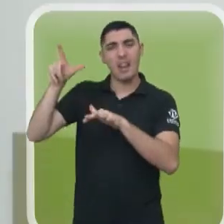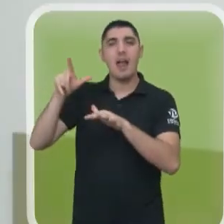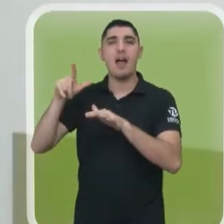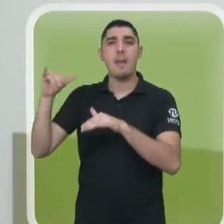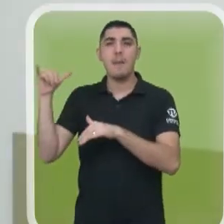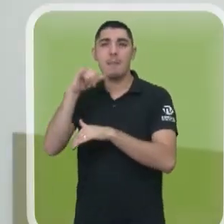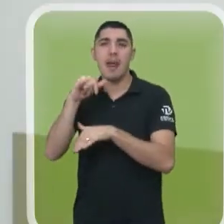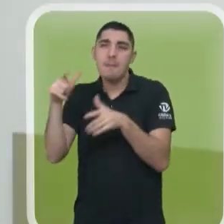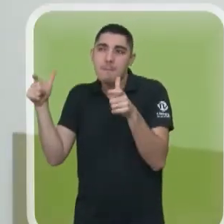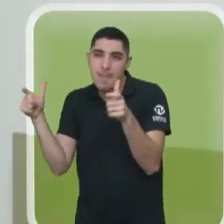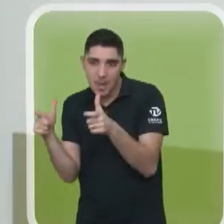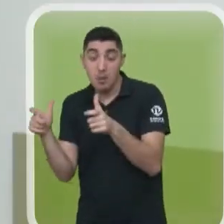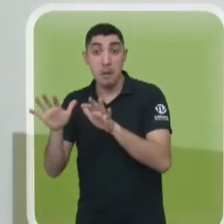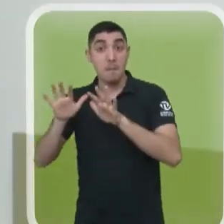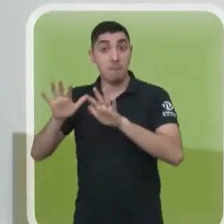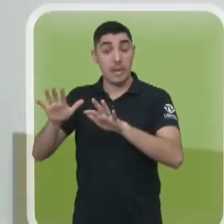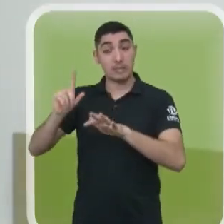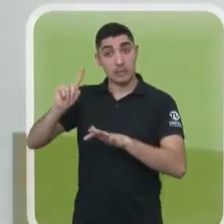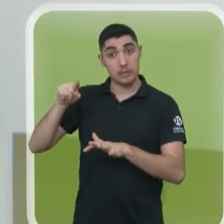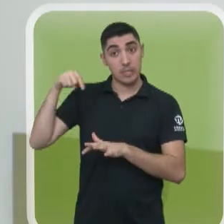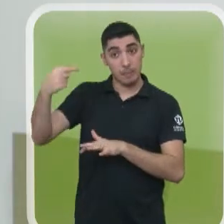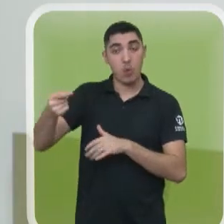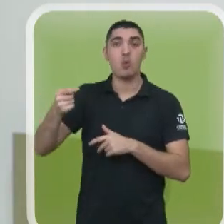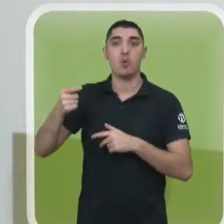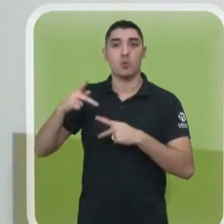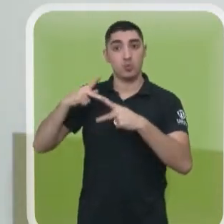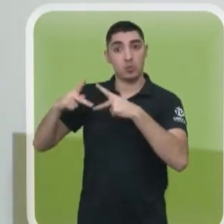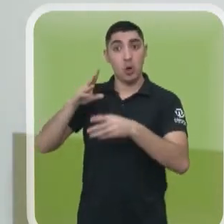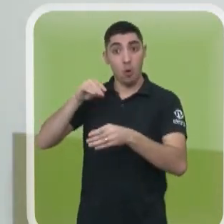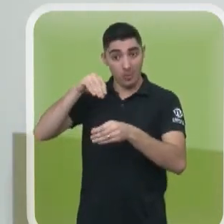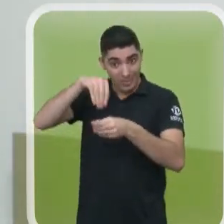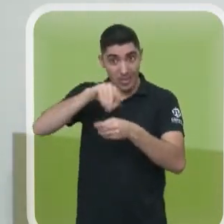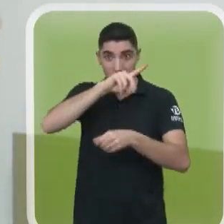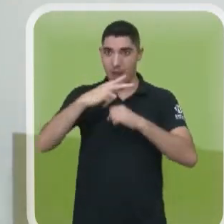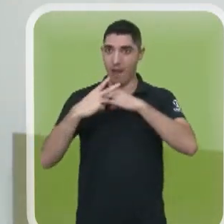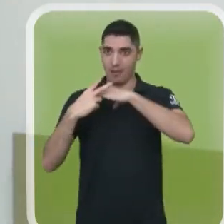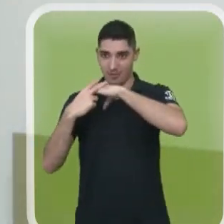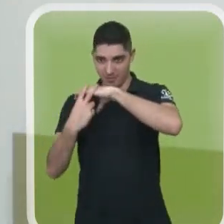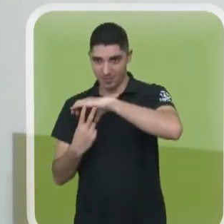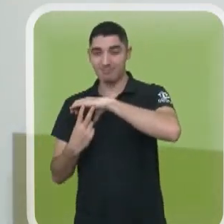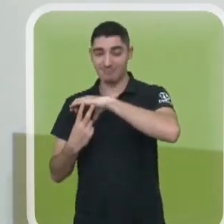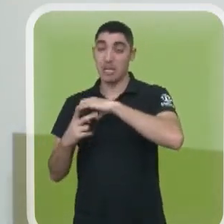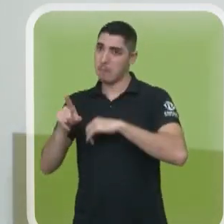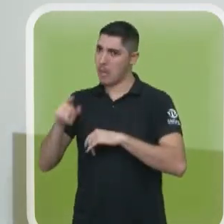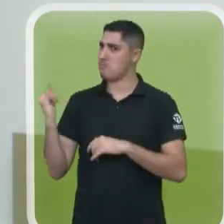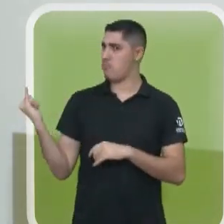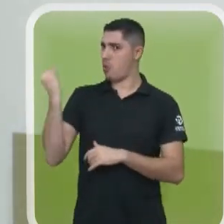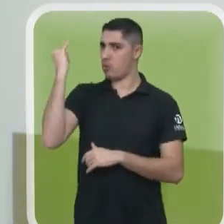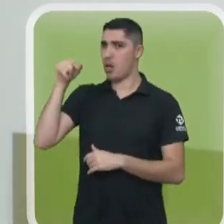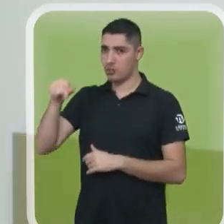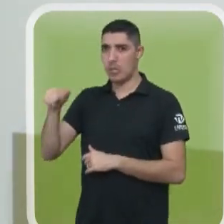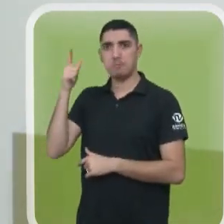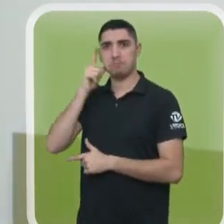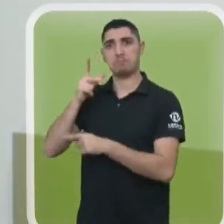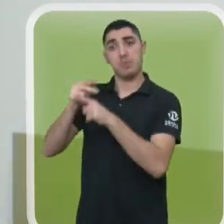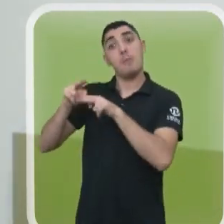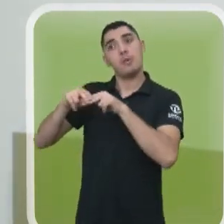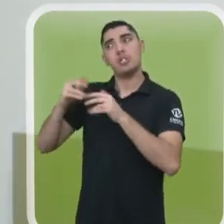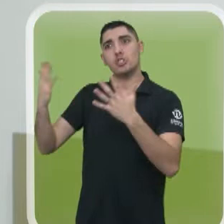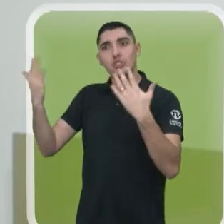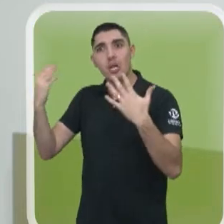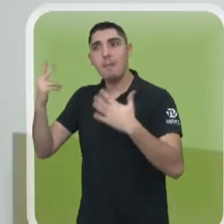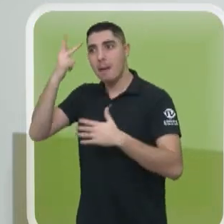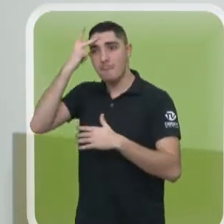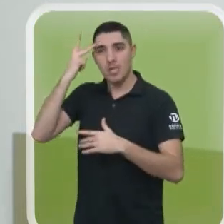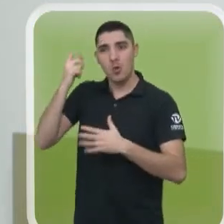é depois do São José vai começar a mandar jogos na arena Então vai ter mais gente então essas vitórias são importantes também para chamar o público não